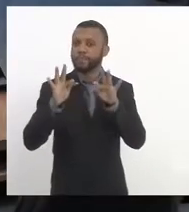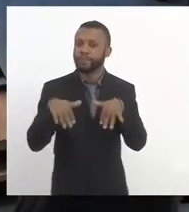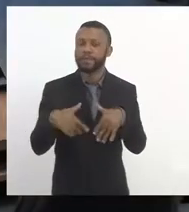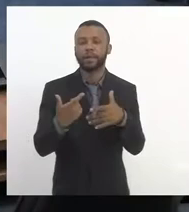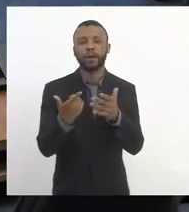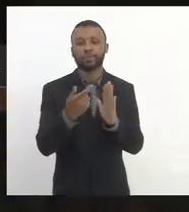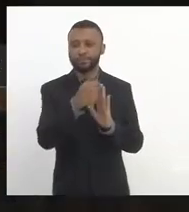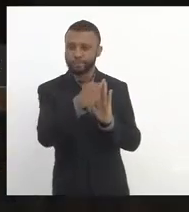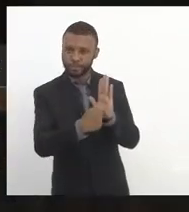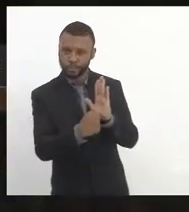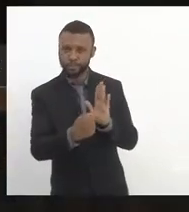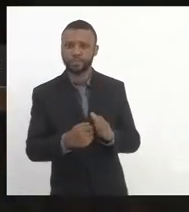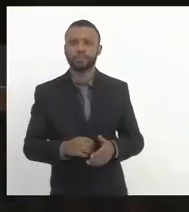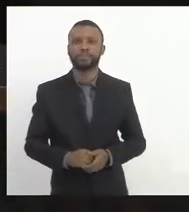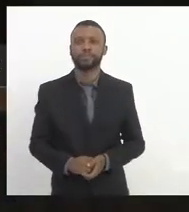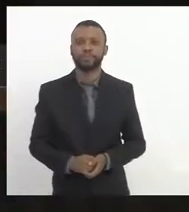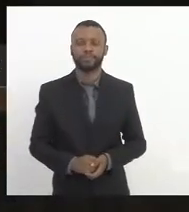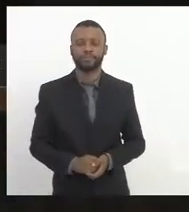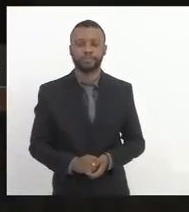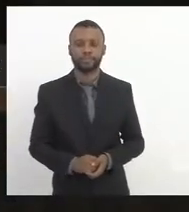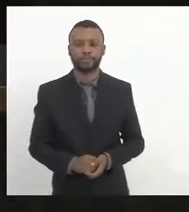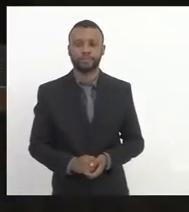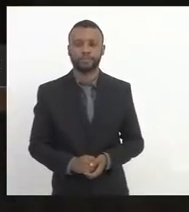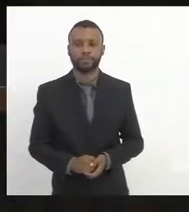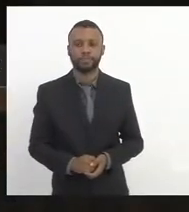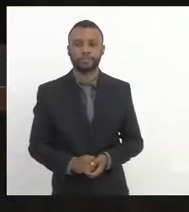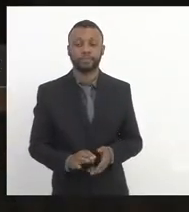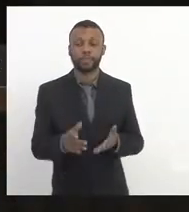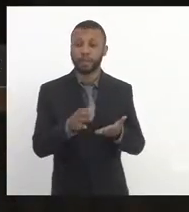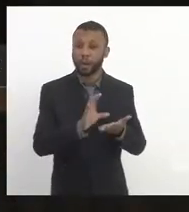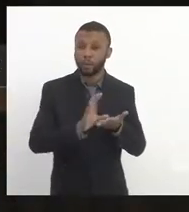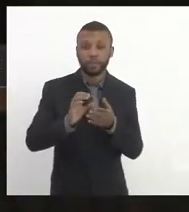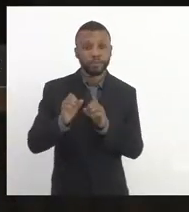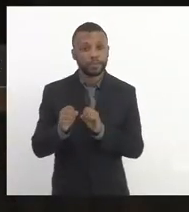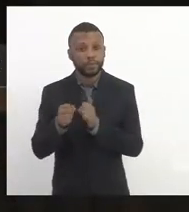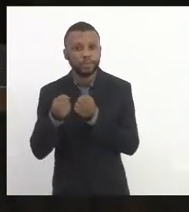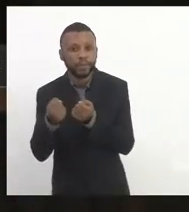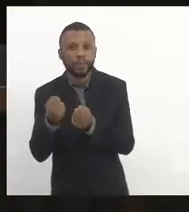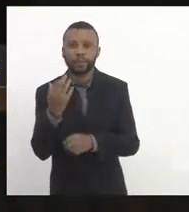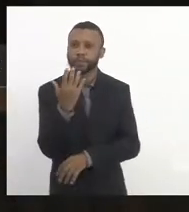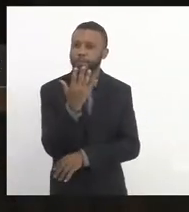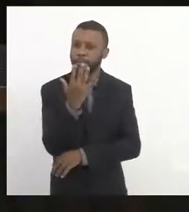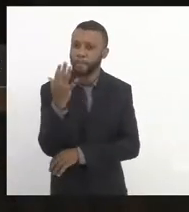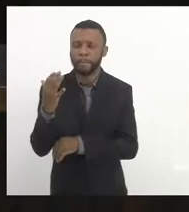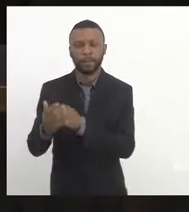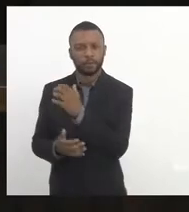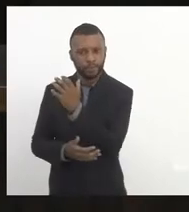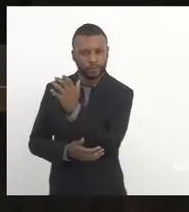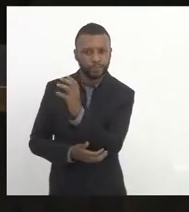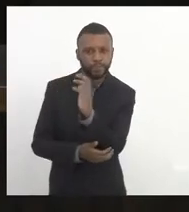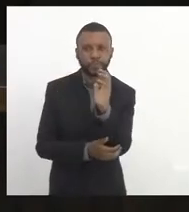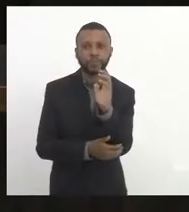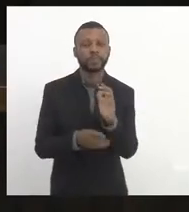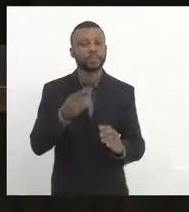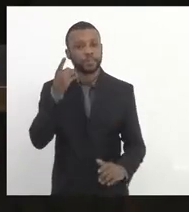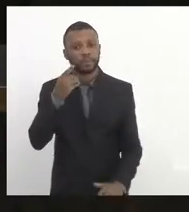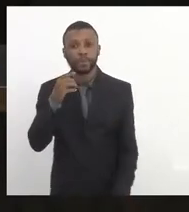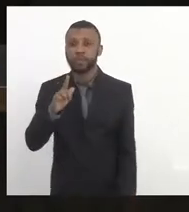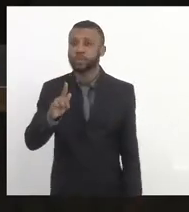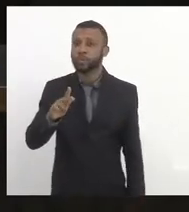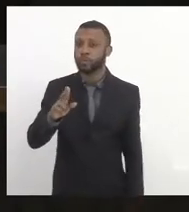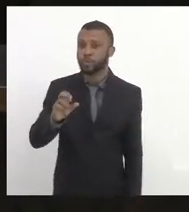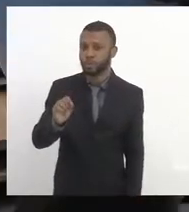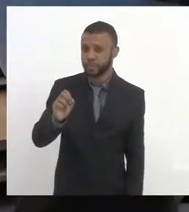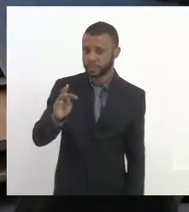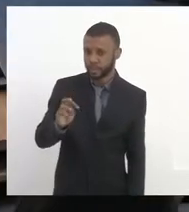A presidência defere o pedido de Vossa Excelência. Pela Comissão de Defesa do Meio Ambiente, deputado Gustavo Schmidt.